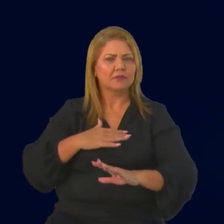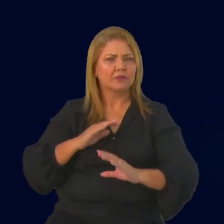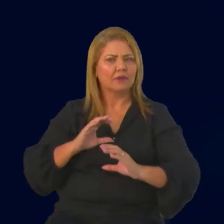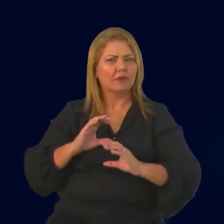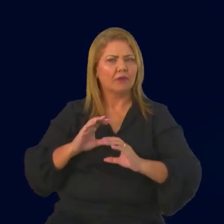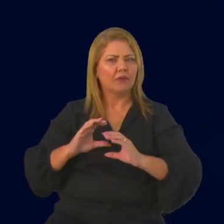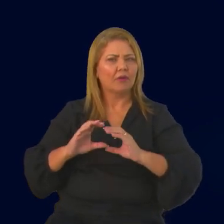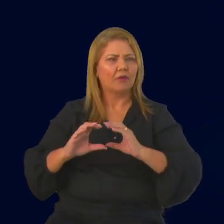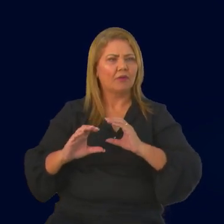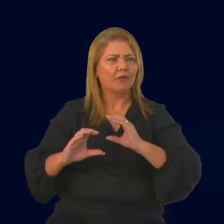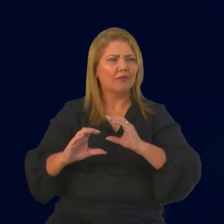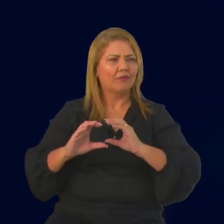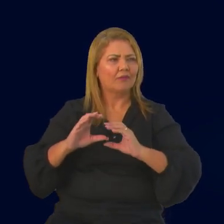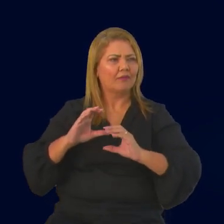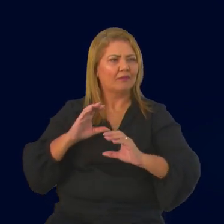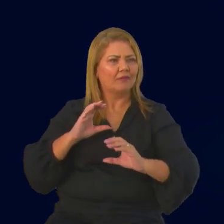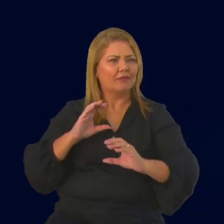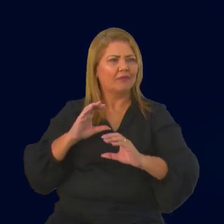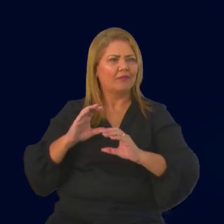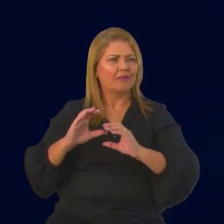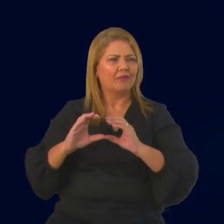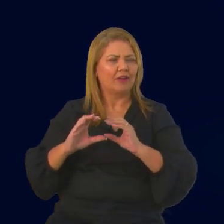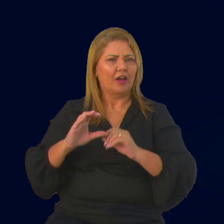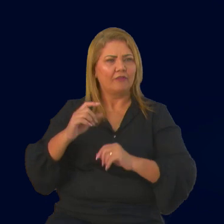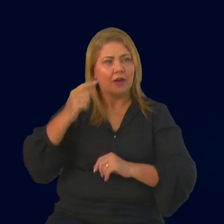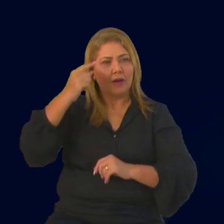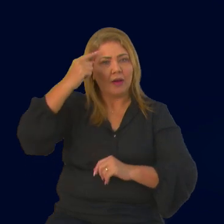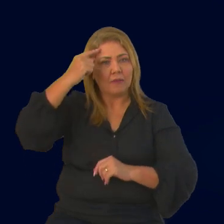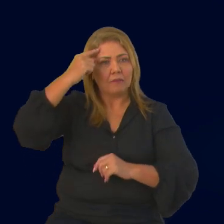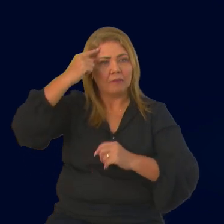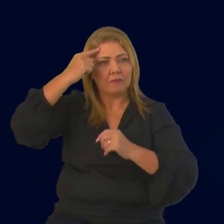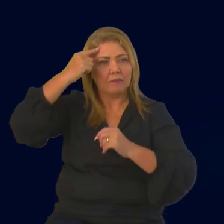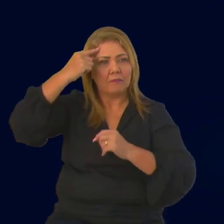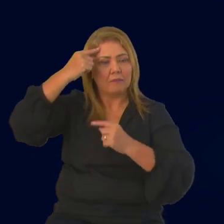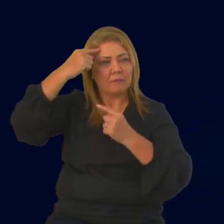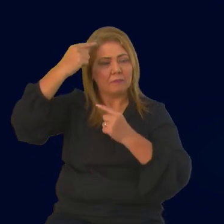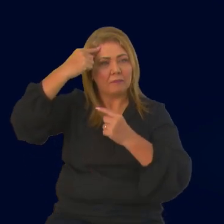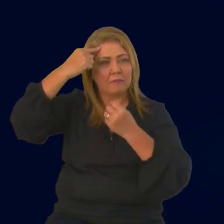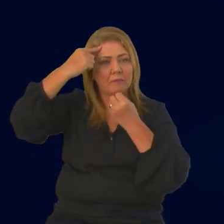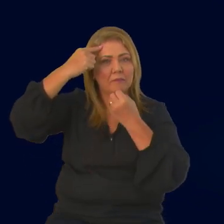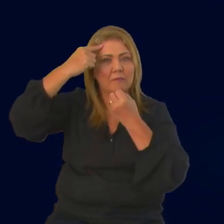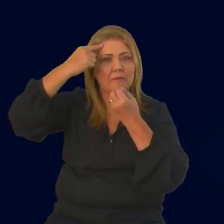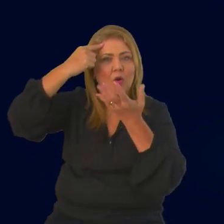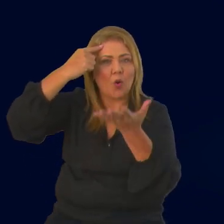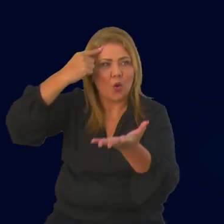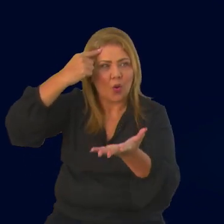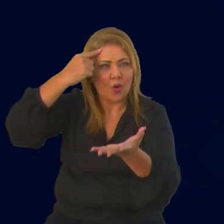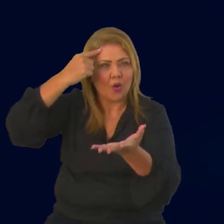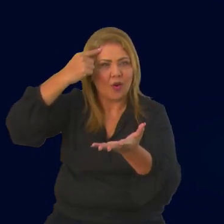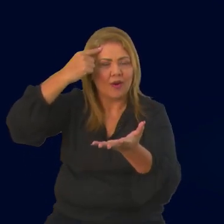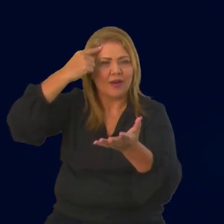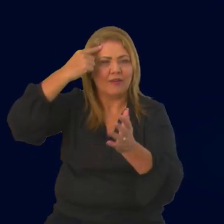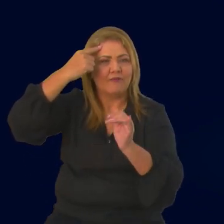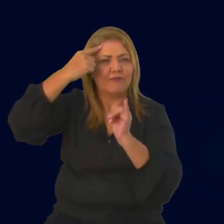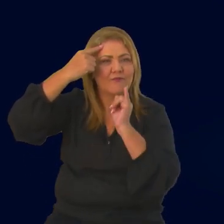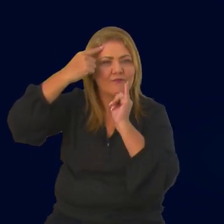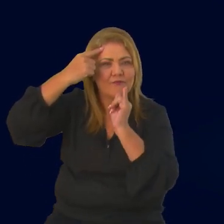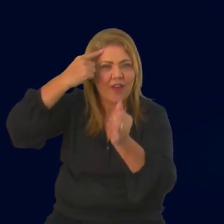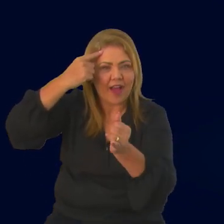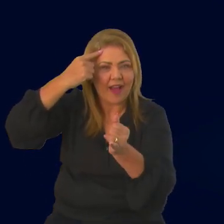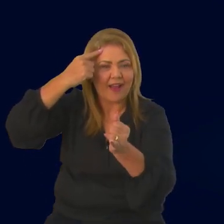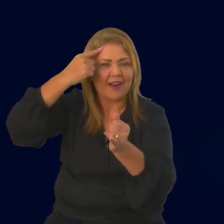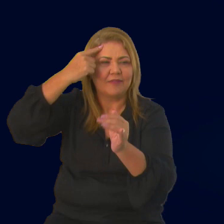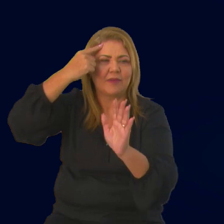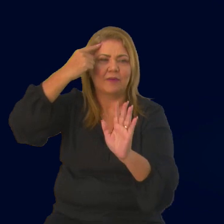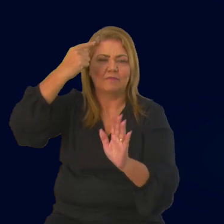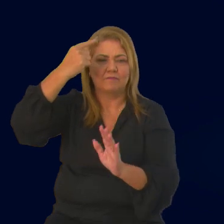não precisa dizer tudo o que pensa, mas precisa pensar em tudo o que vai dizer. E isso requer muita inteligência